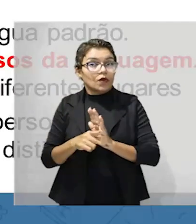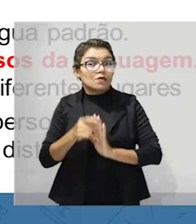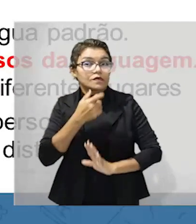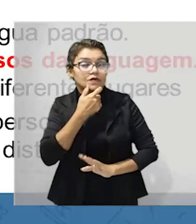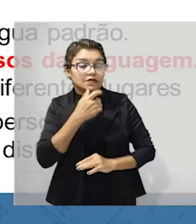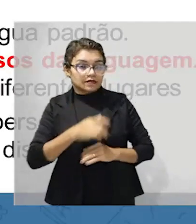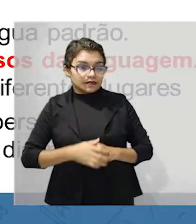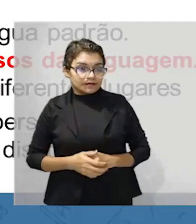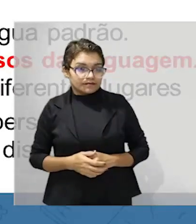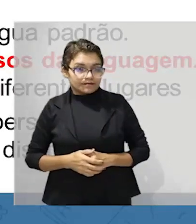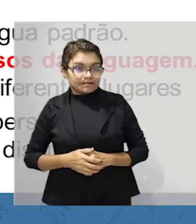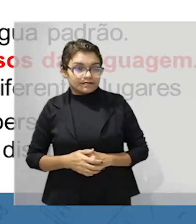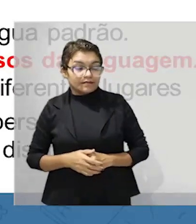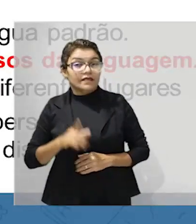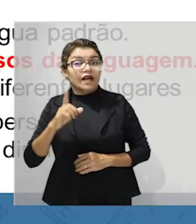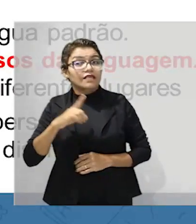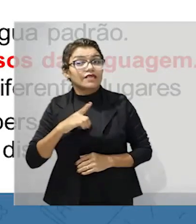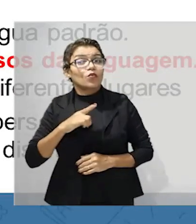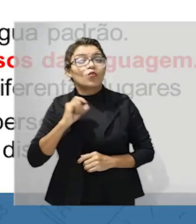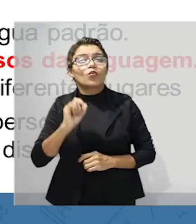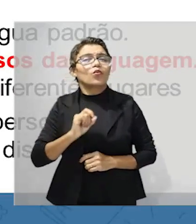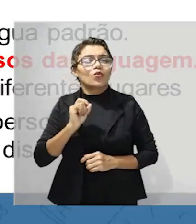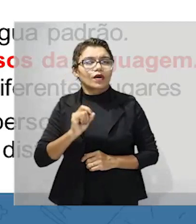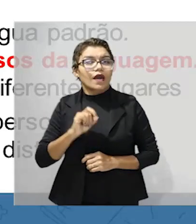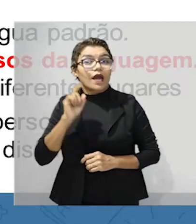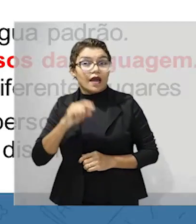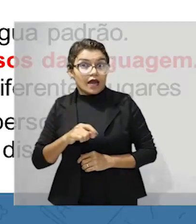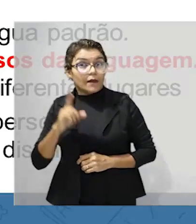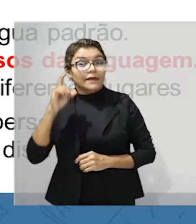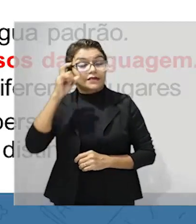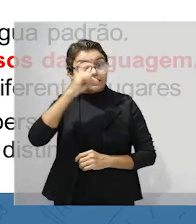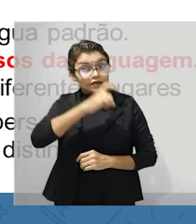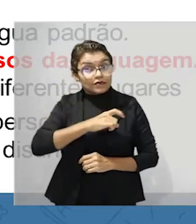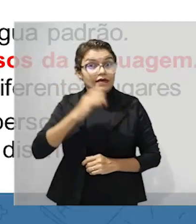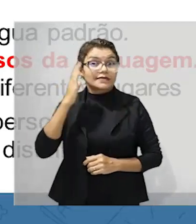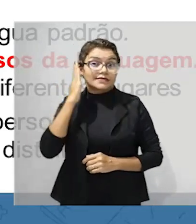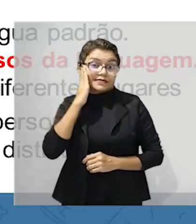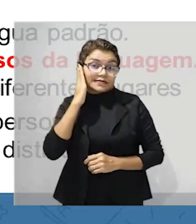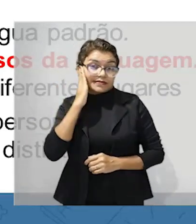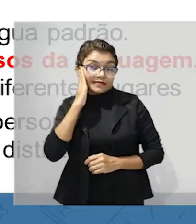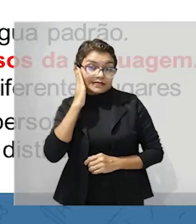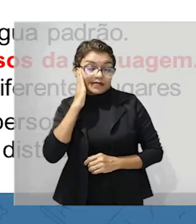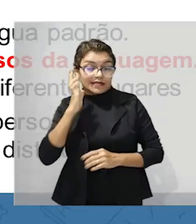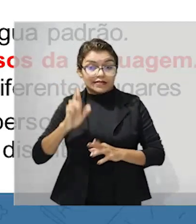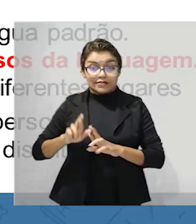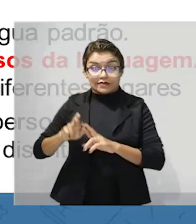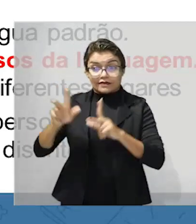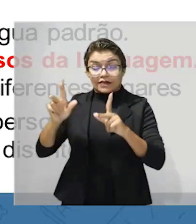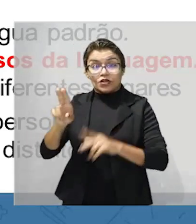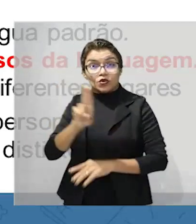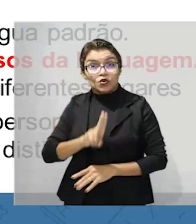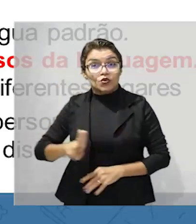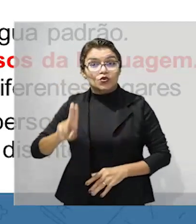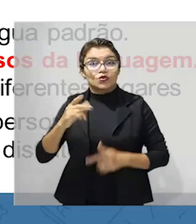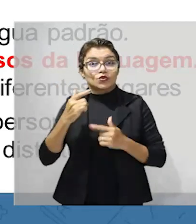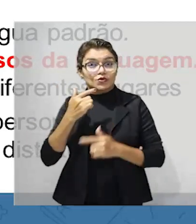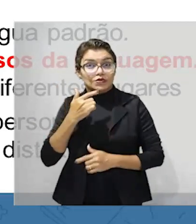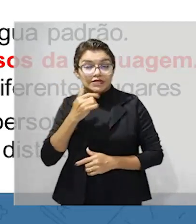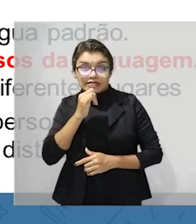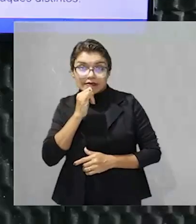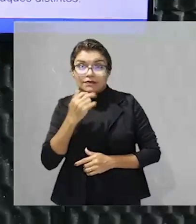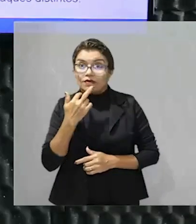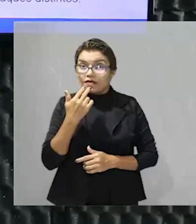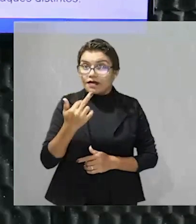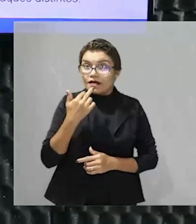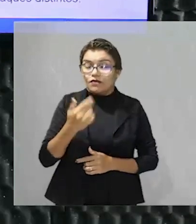cartoon? Justamente uma dificuldade de você reconhecer a existência de diferentes usos da língua. Então, você